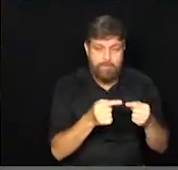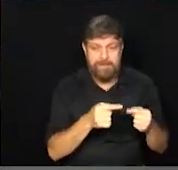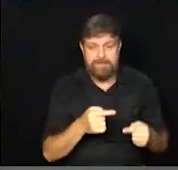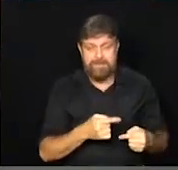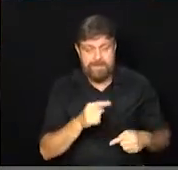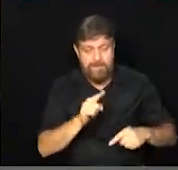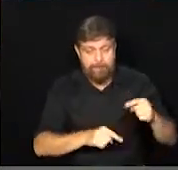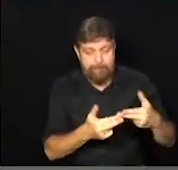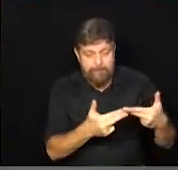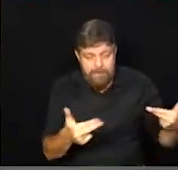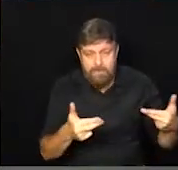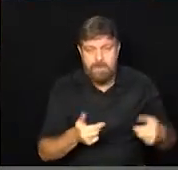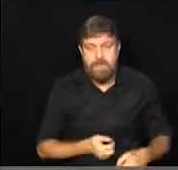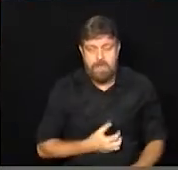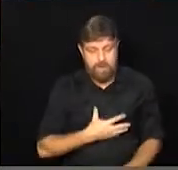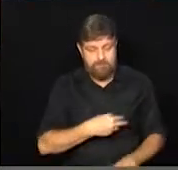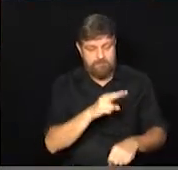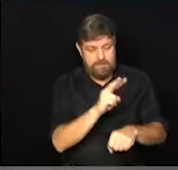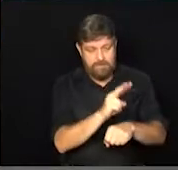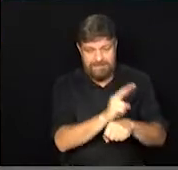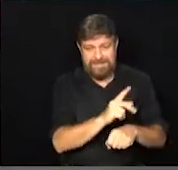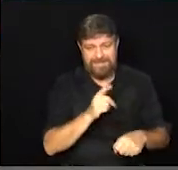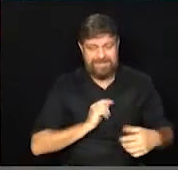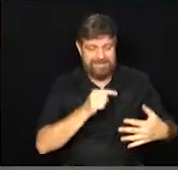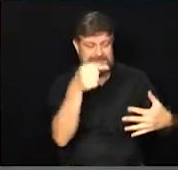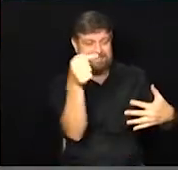bens, envolve toda uma série